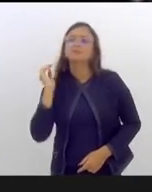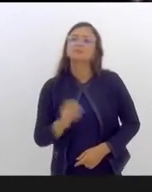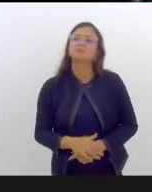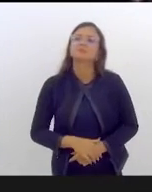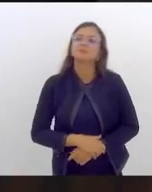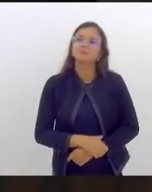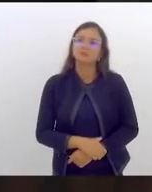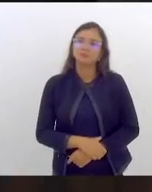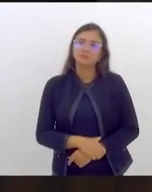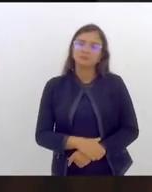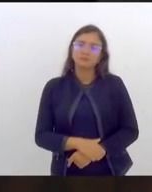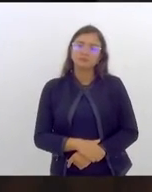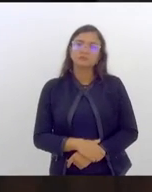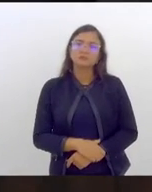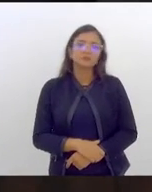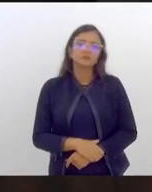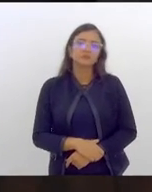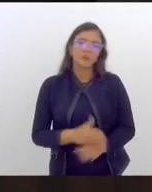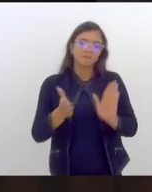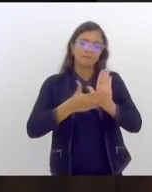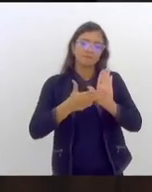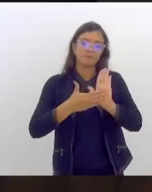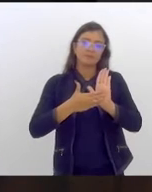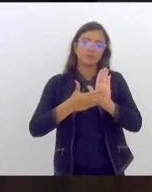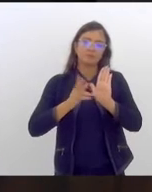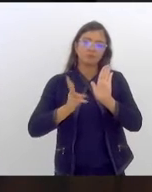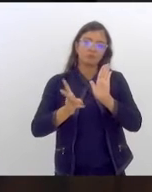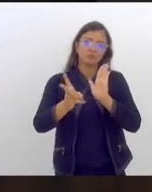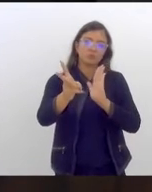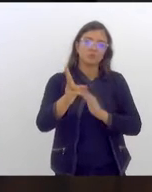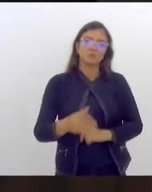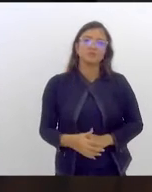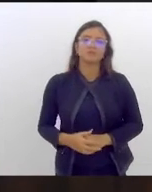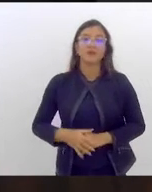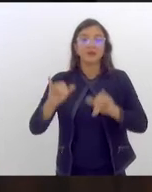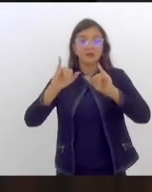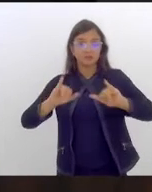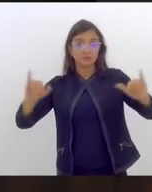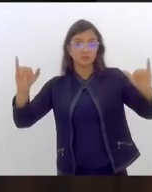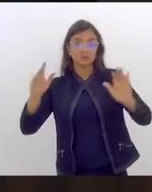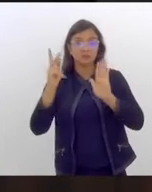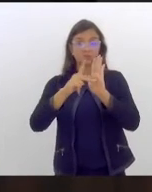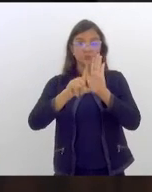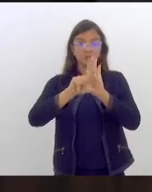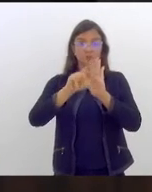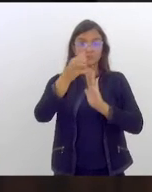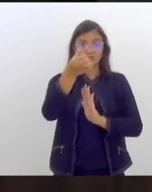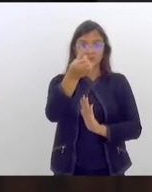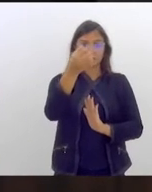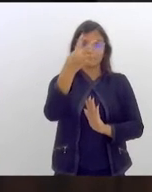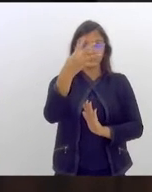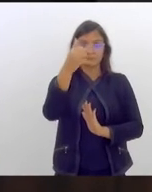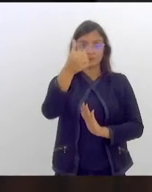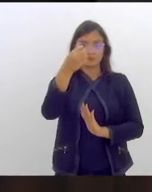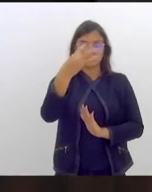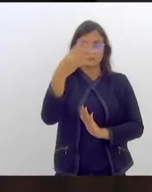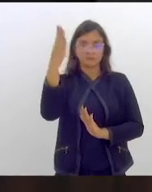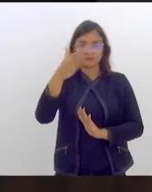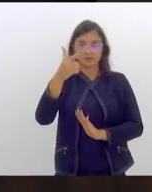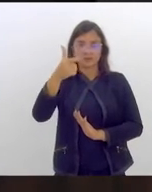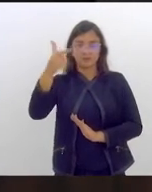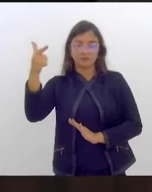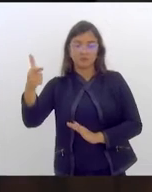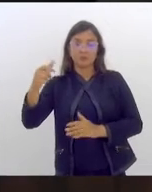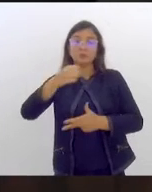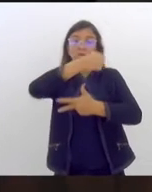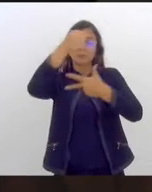então seguimos a pauta anuncia o projeto de lei número 64 13 de 22 autoria do Poder